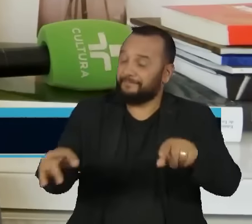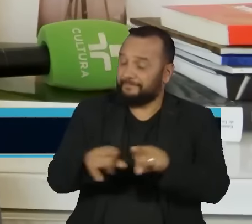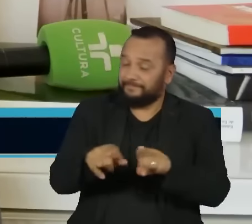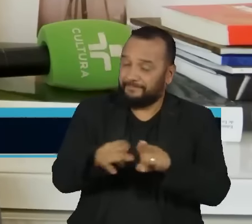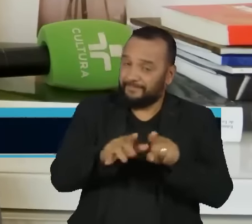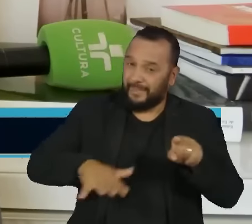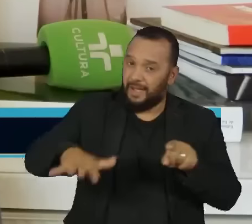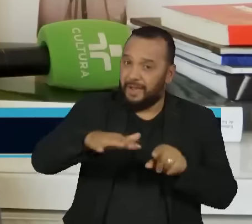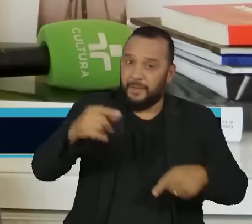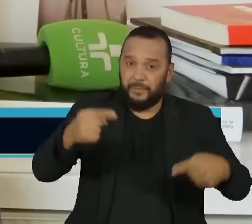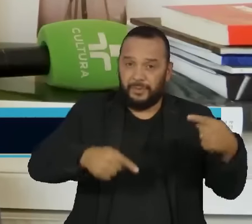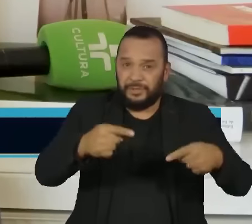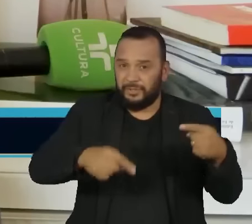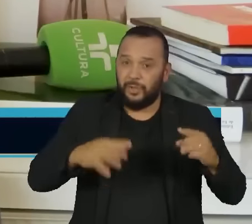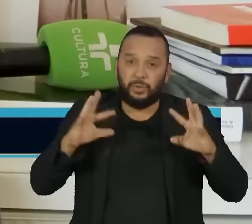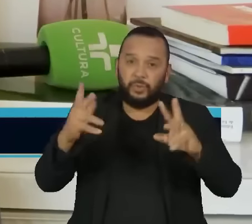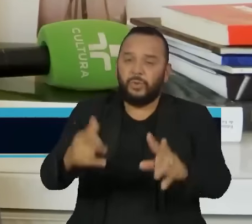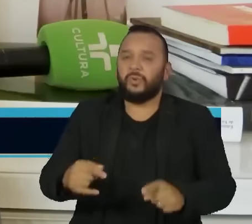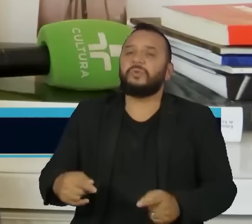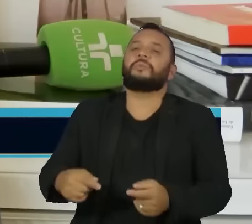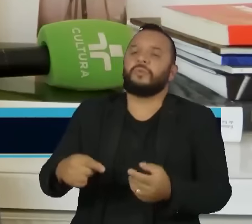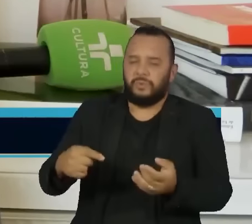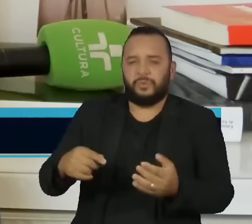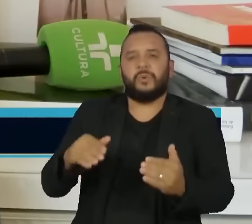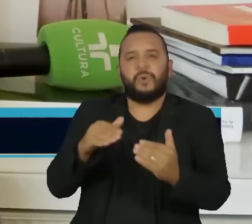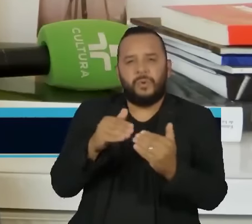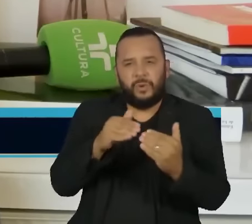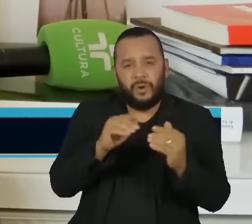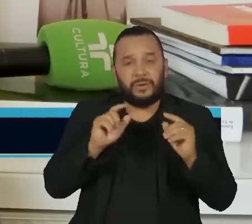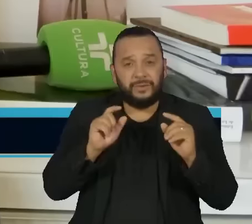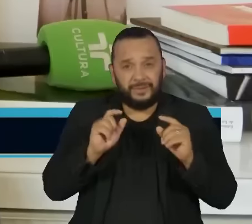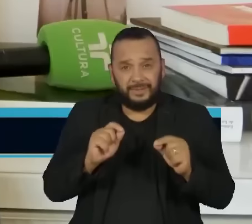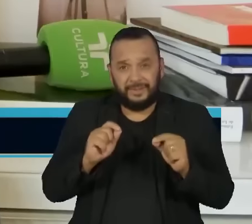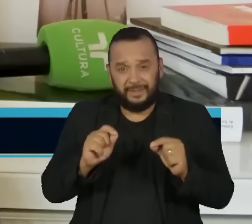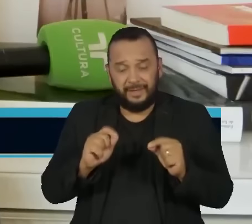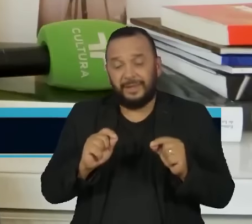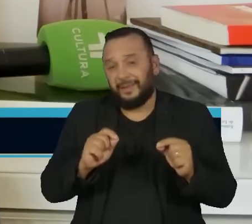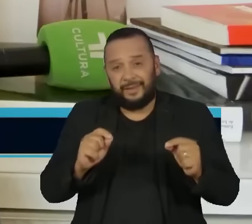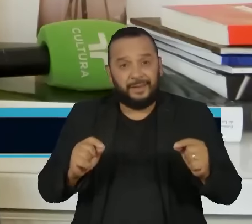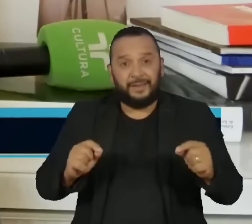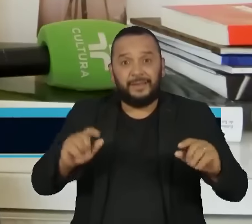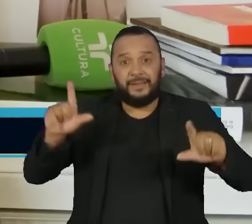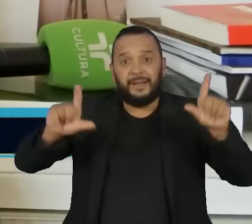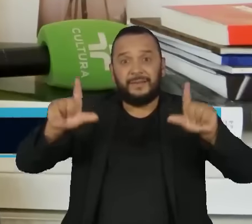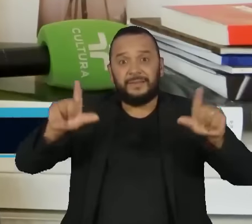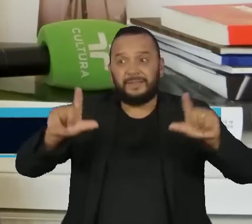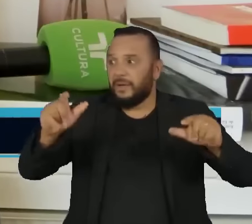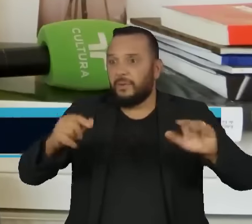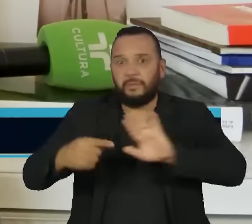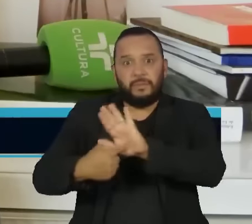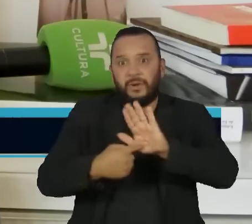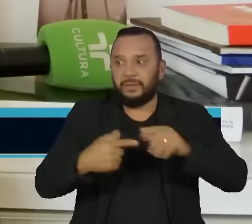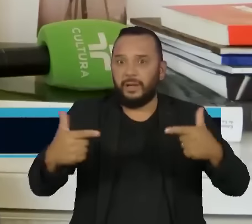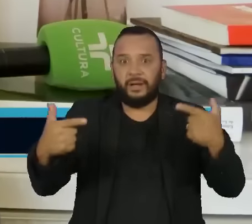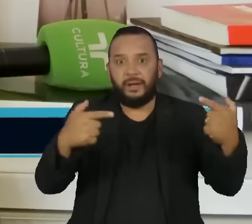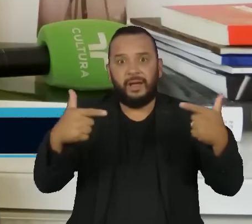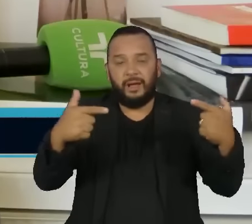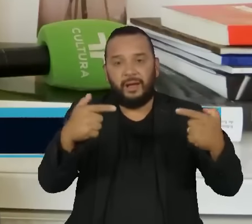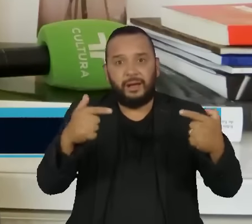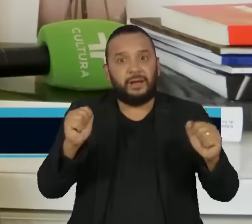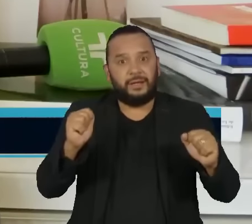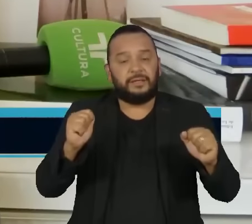estamos vivendo, a repercussão de ameaças de guerra na imprensa cria uma expectativa que pode tornar o